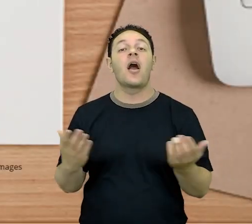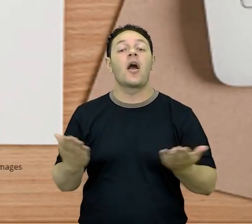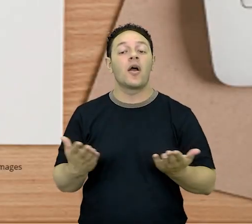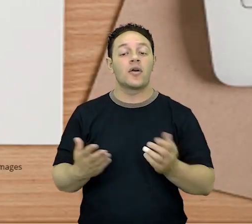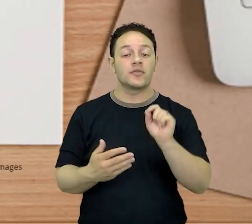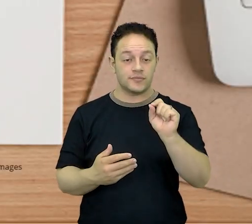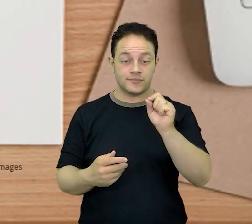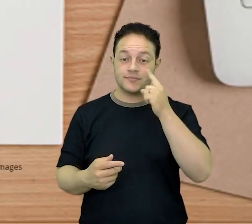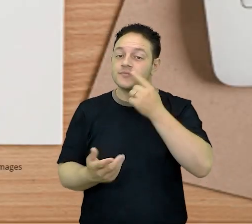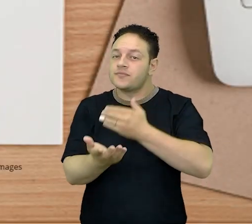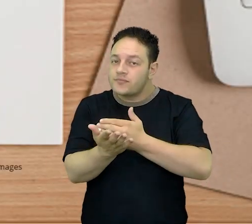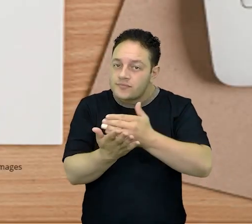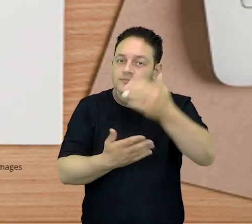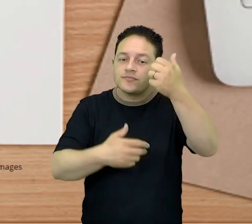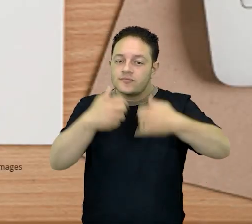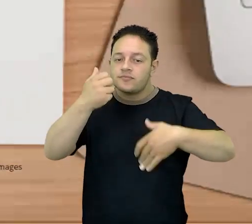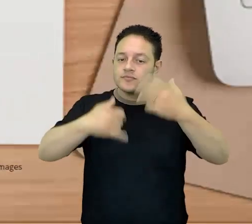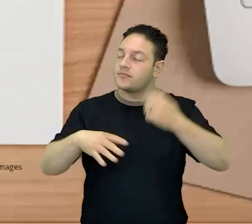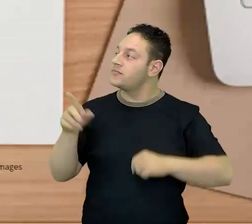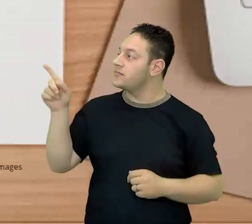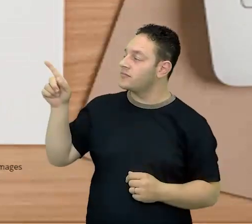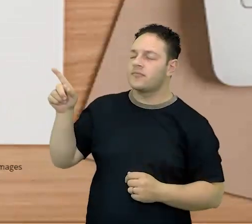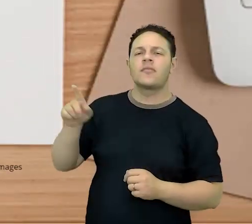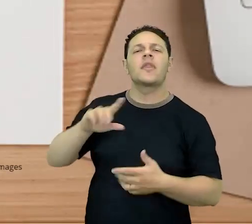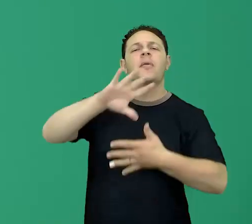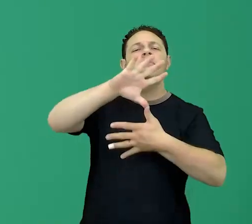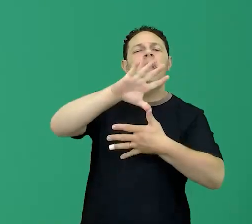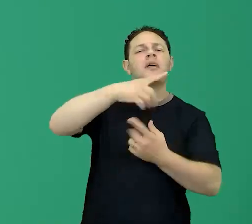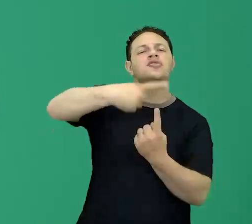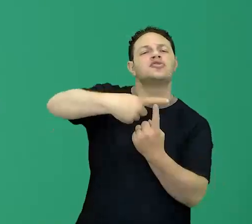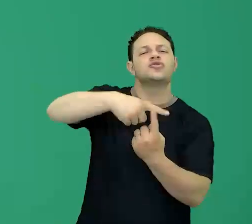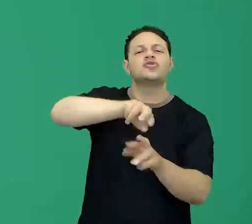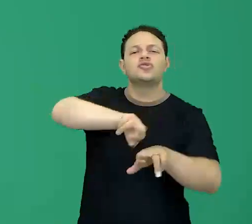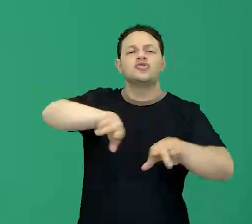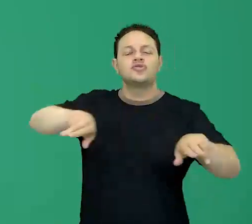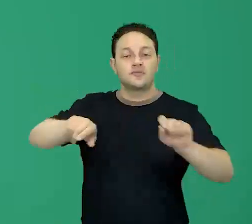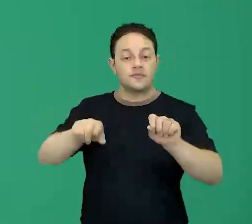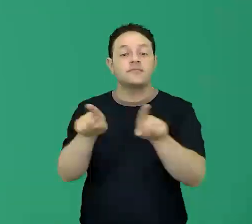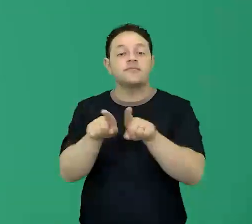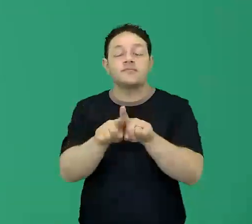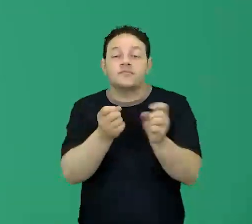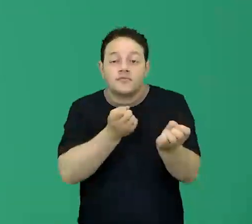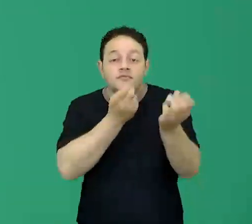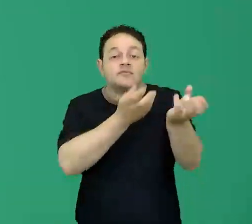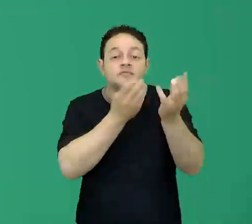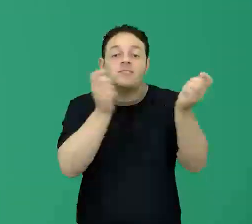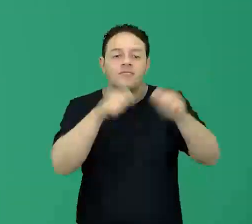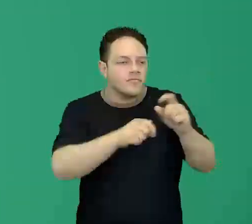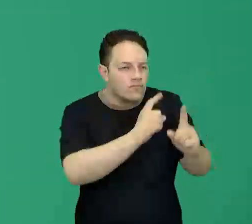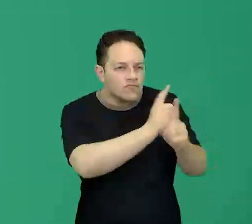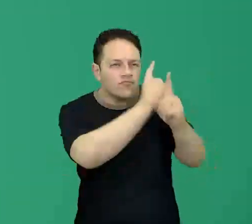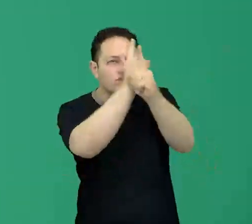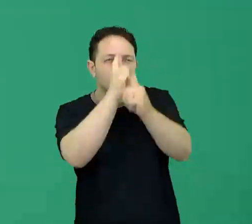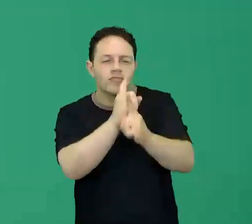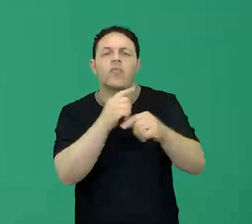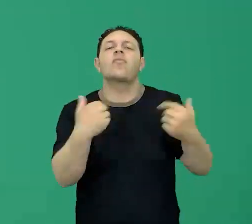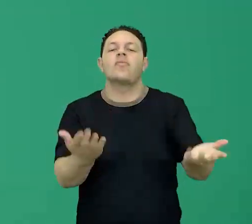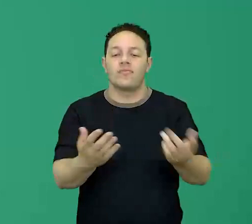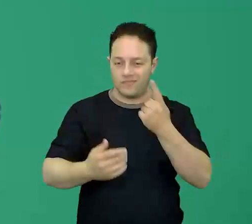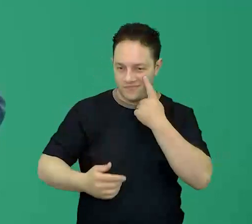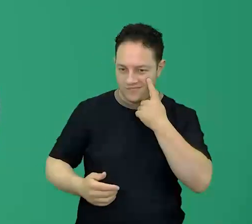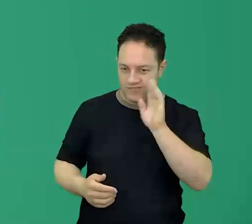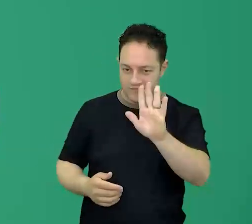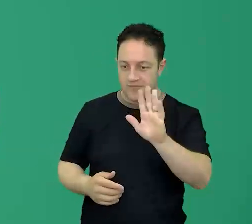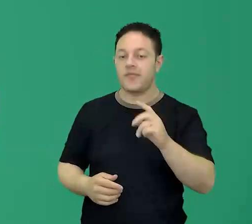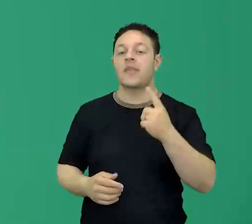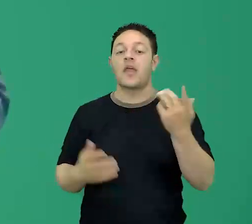Então, agora a gente vai começar a falar sobre os tipos de mapas e os dados que a gente consegue encontrar nos mapas. Tudo bem?